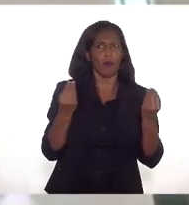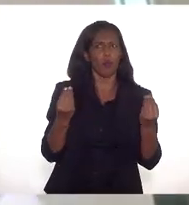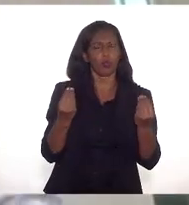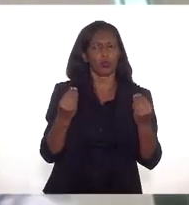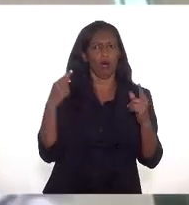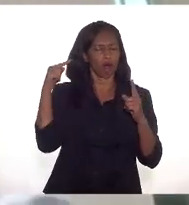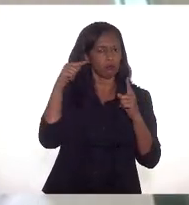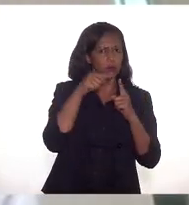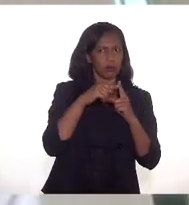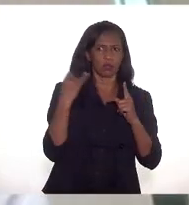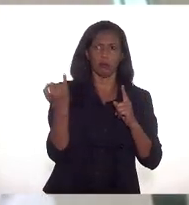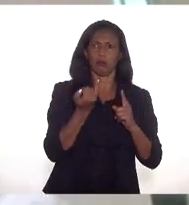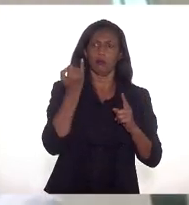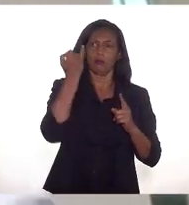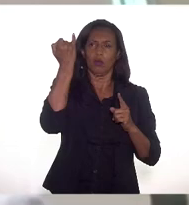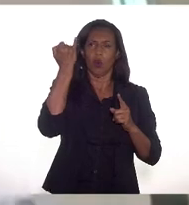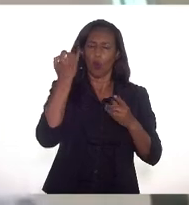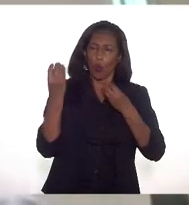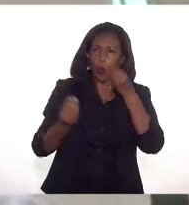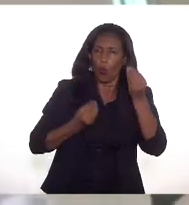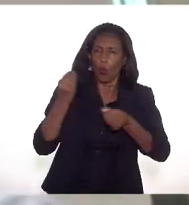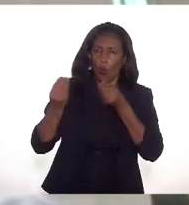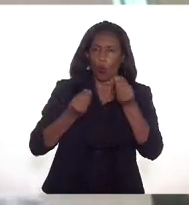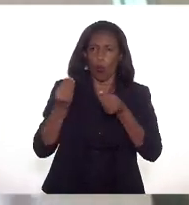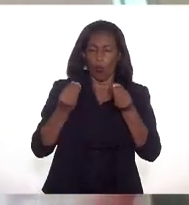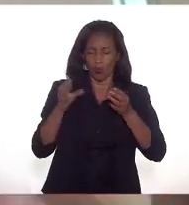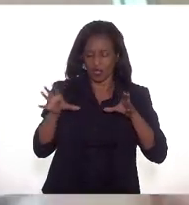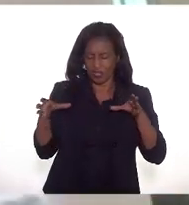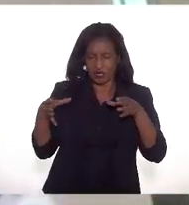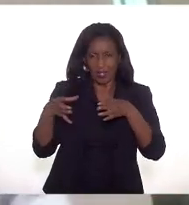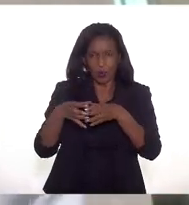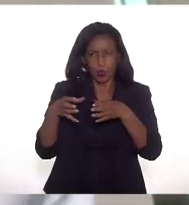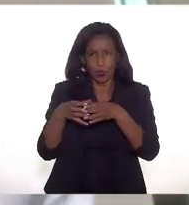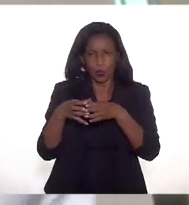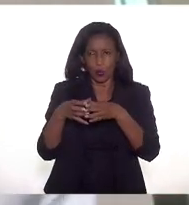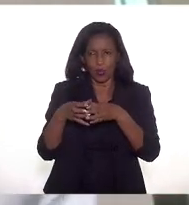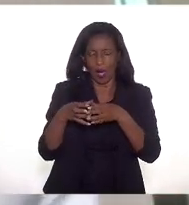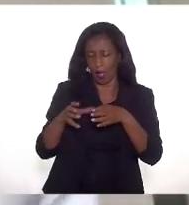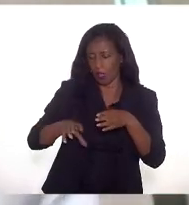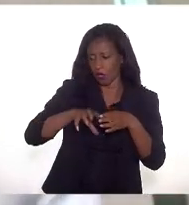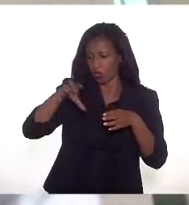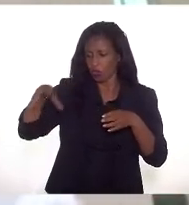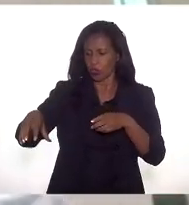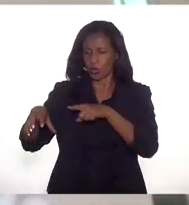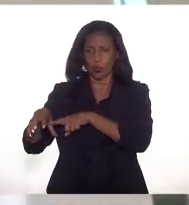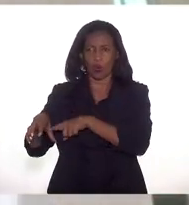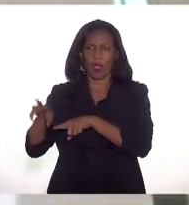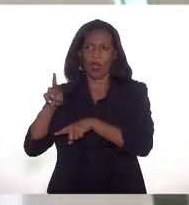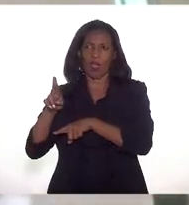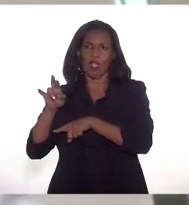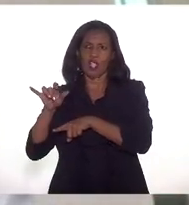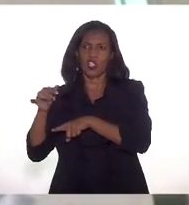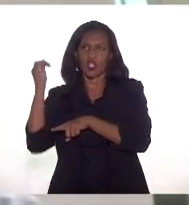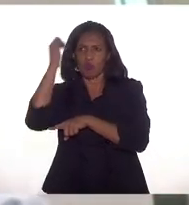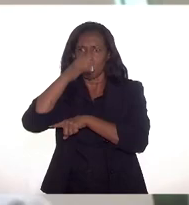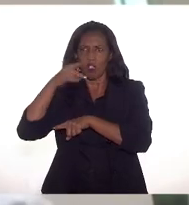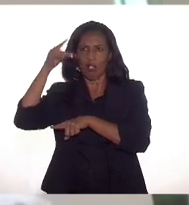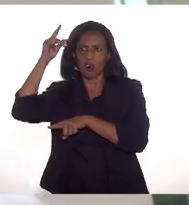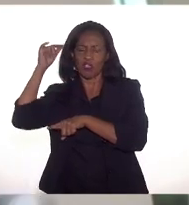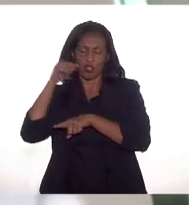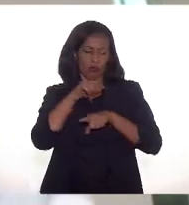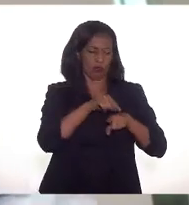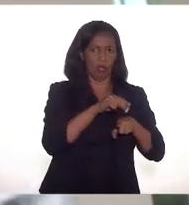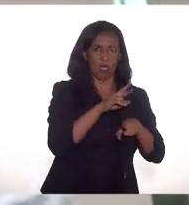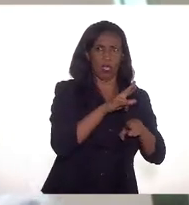veja, como a gente ainda está num terreno um tanto pantanoso, que a gente está de um lado no regime antigo, por outro no regime